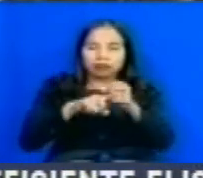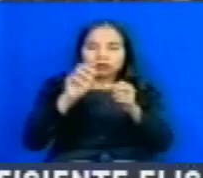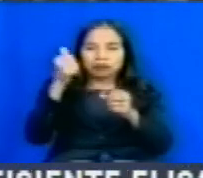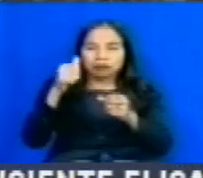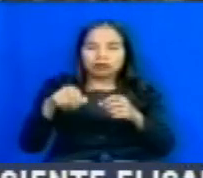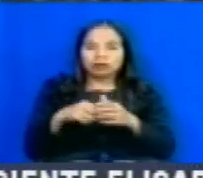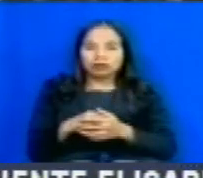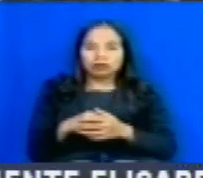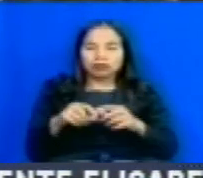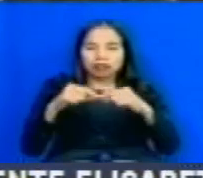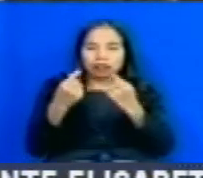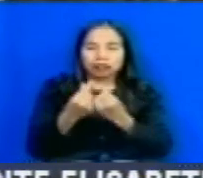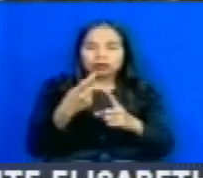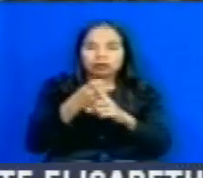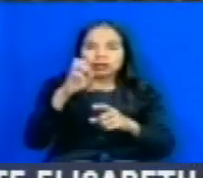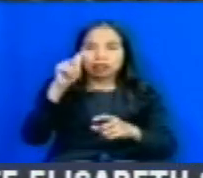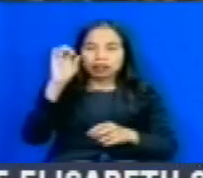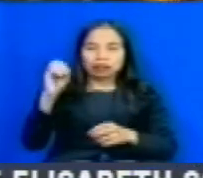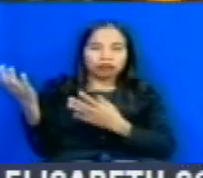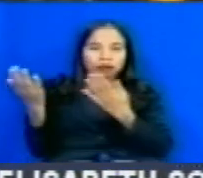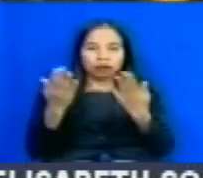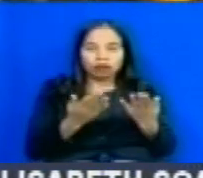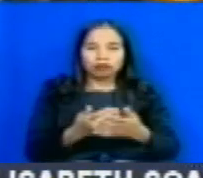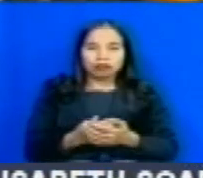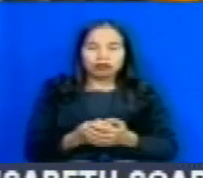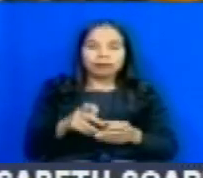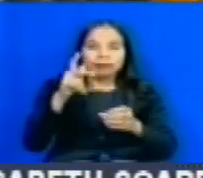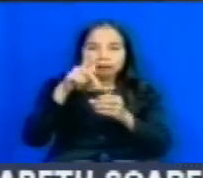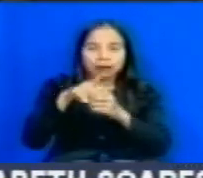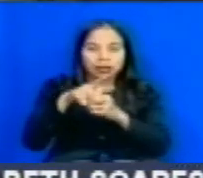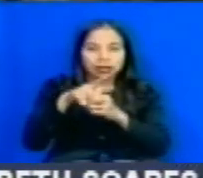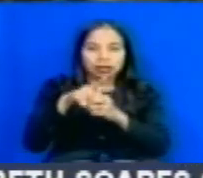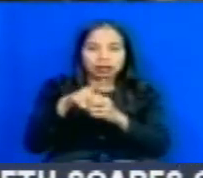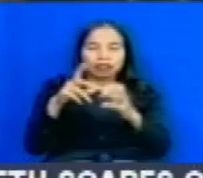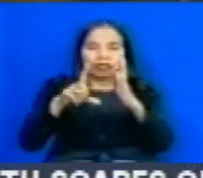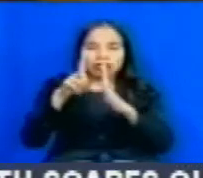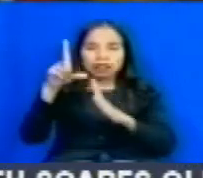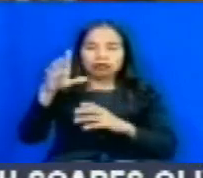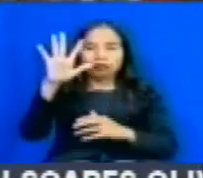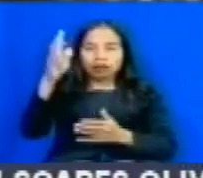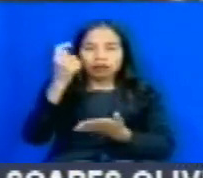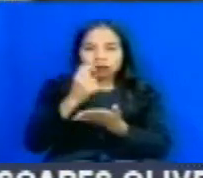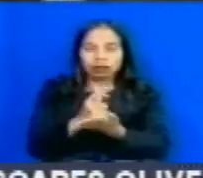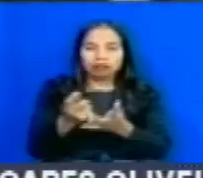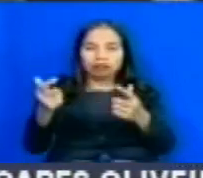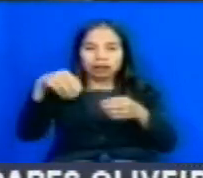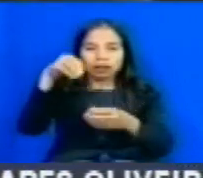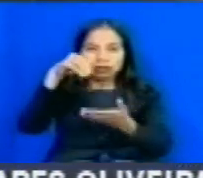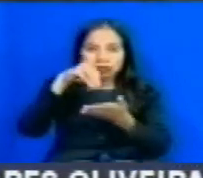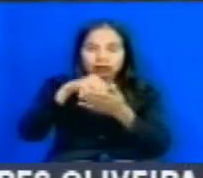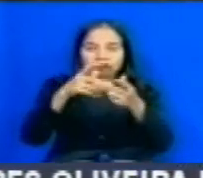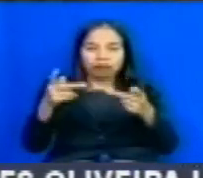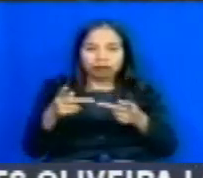husi eto mais mos aloritang combustível litro rihung lima mai tau iha